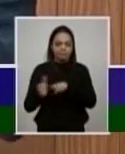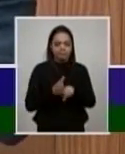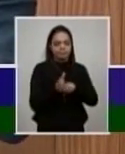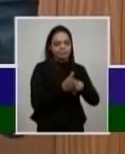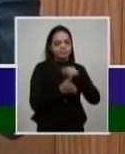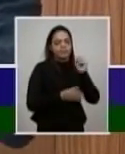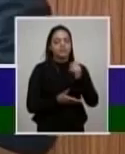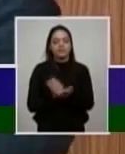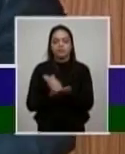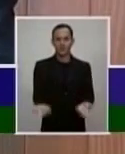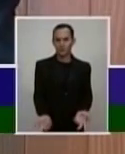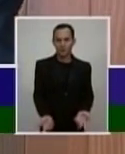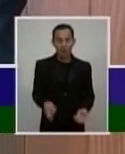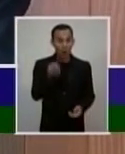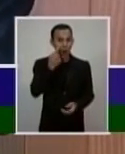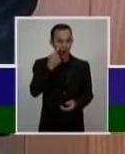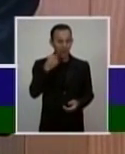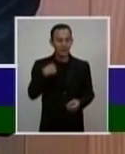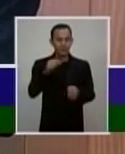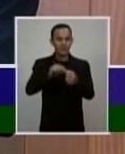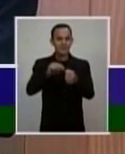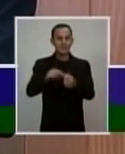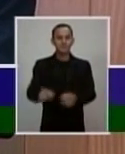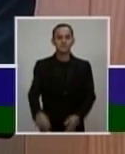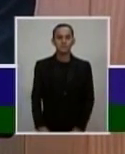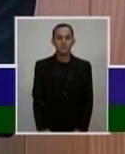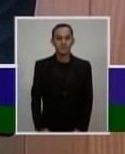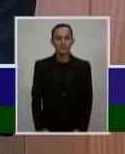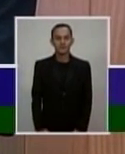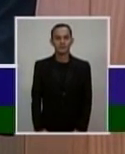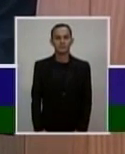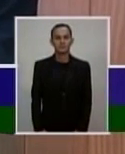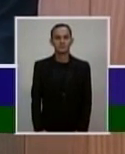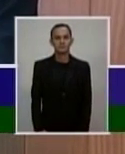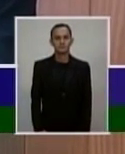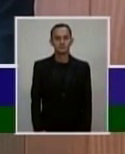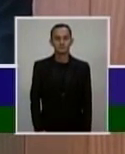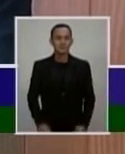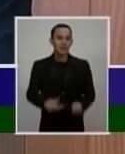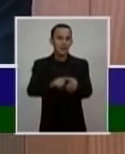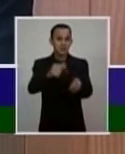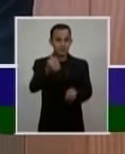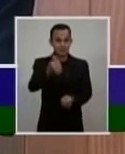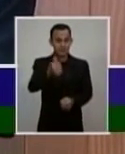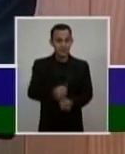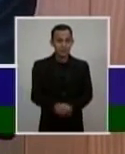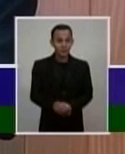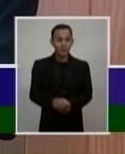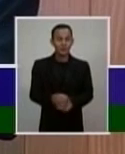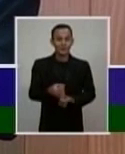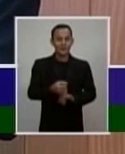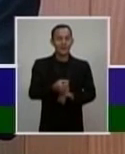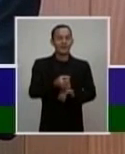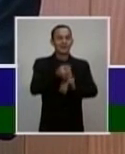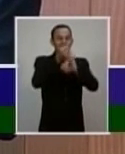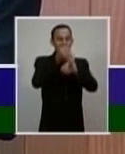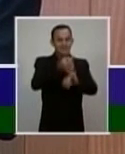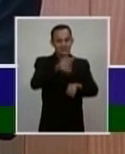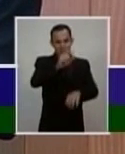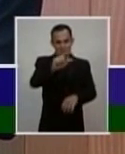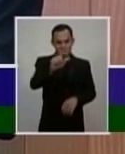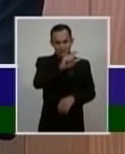na região central. O vereador Wilson Pinheiro disse na tribuna que o valor é indevido e, por isso, elaborou um projeto para